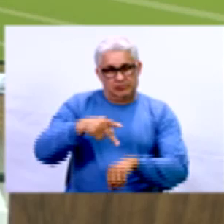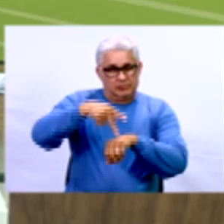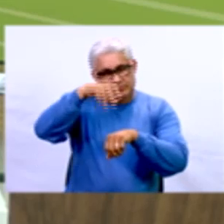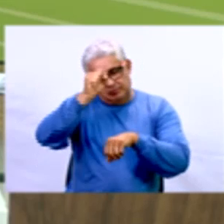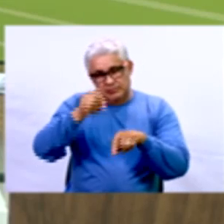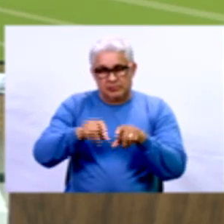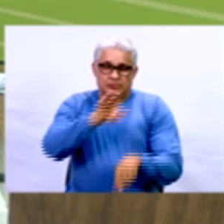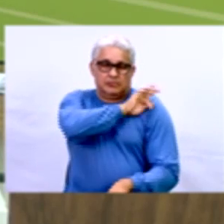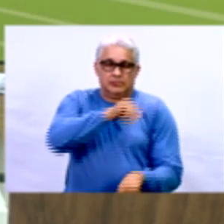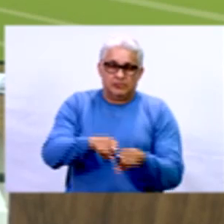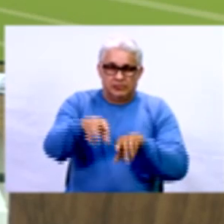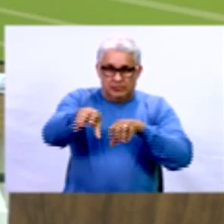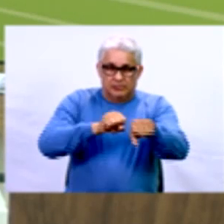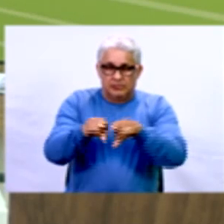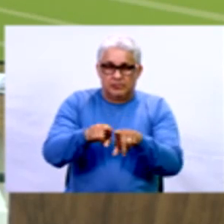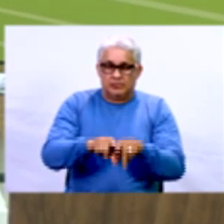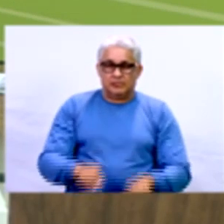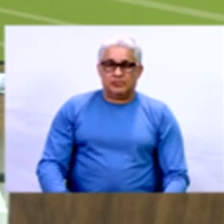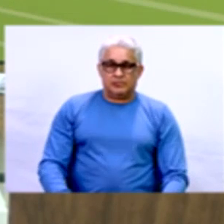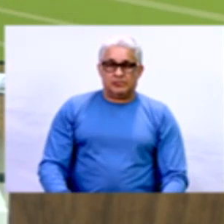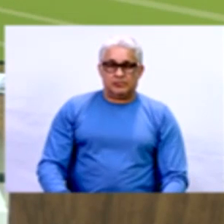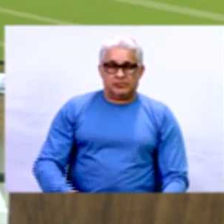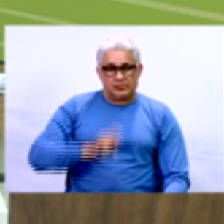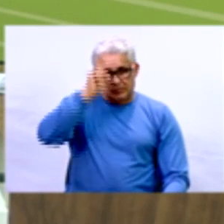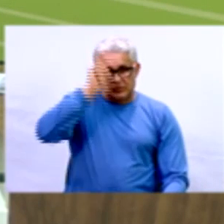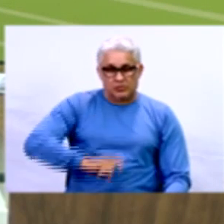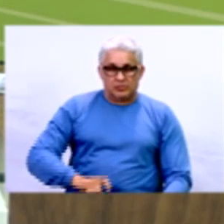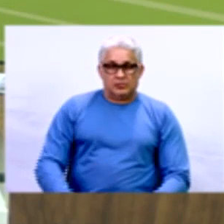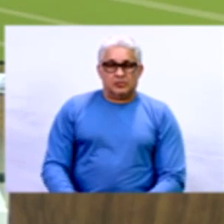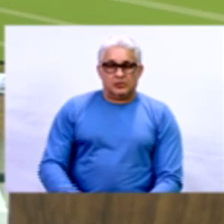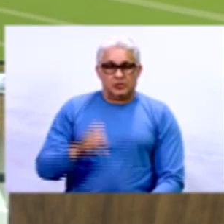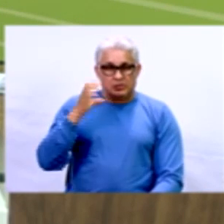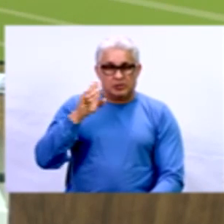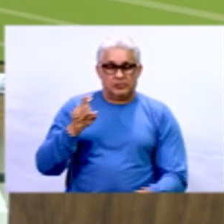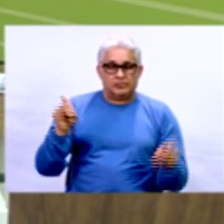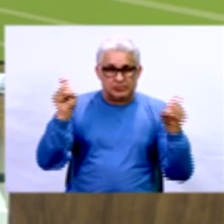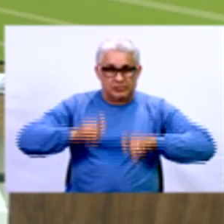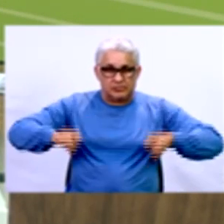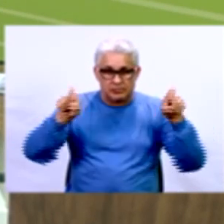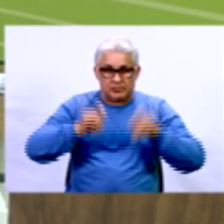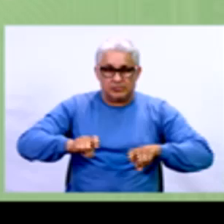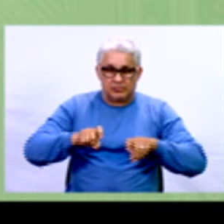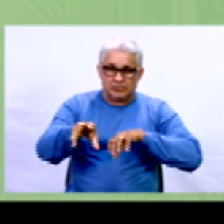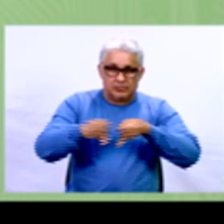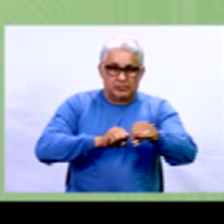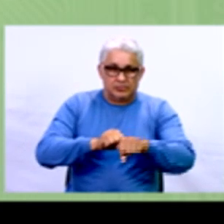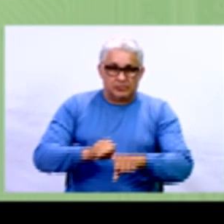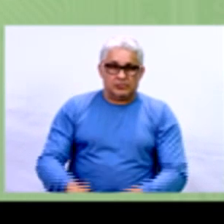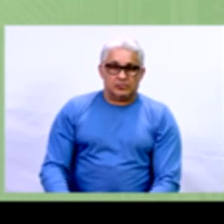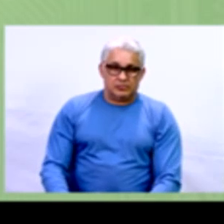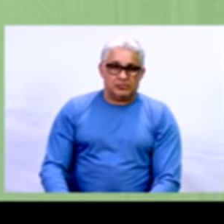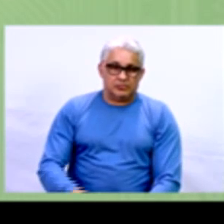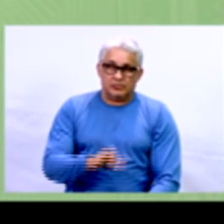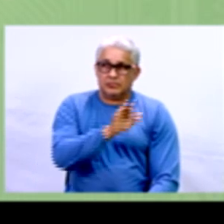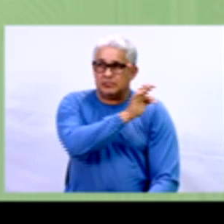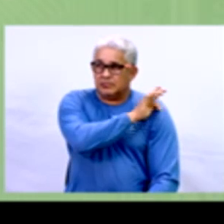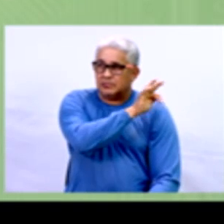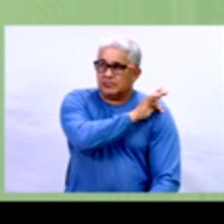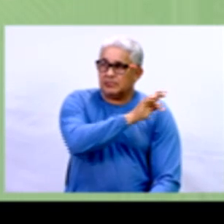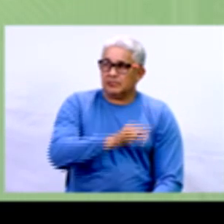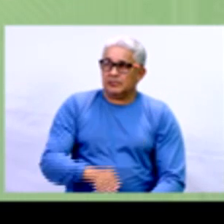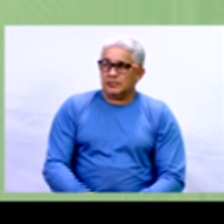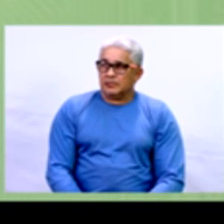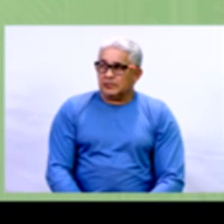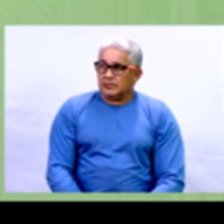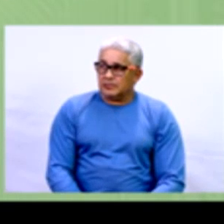graduação, enfim. Eu sou graduado em ciência da computação pela Faculdade de Blumenau, tenho